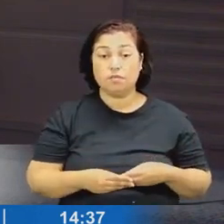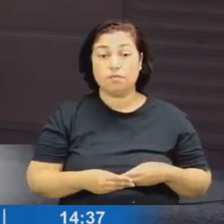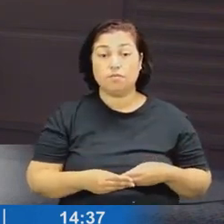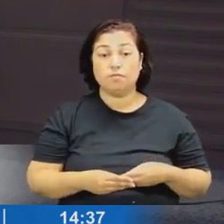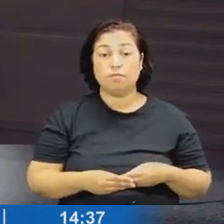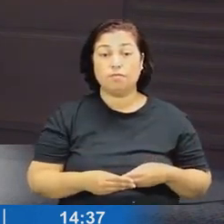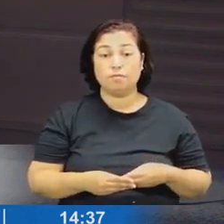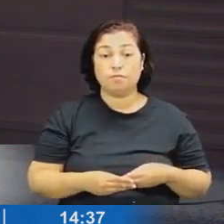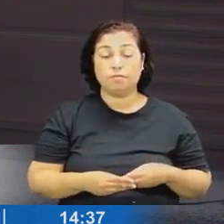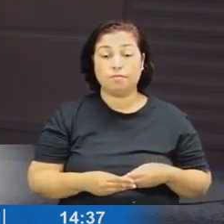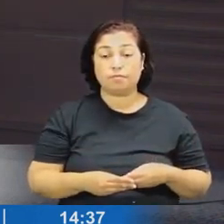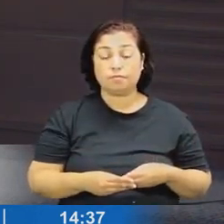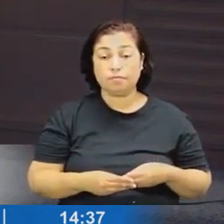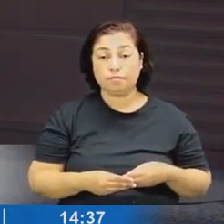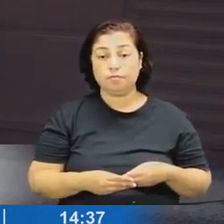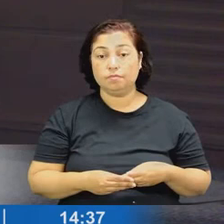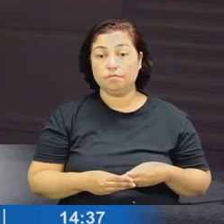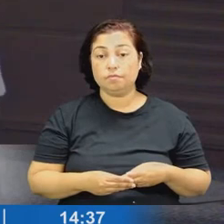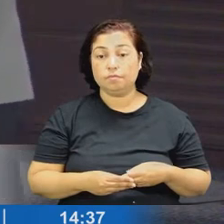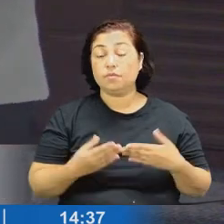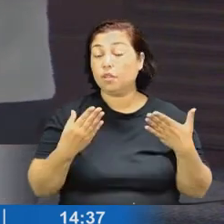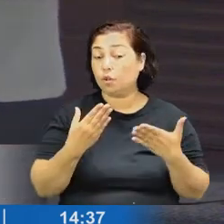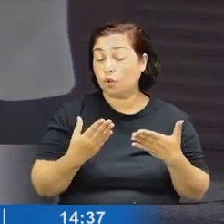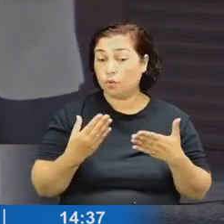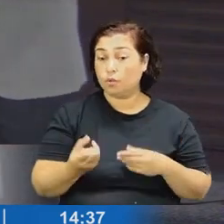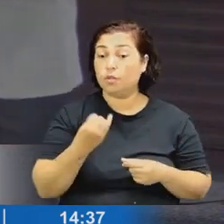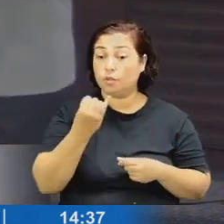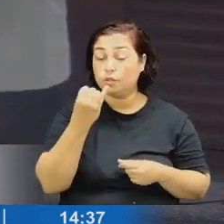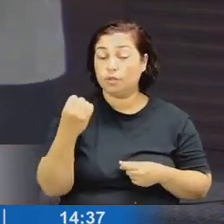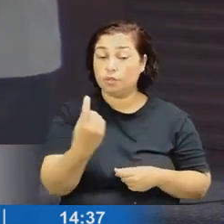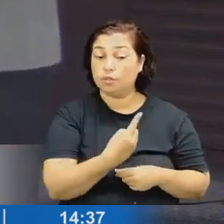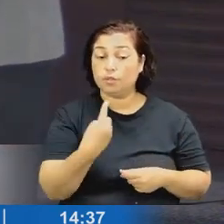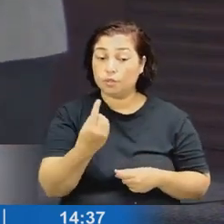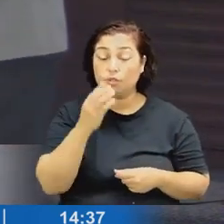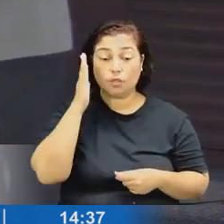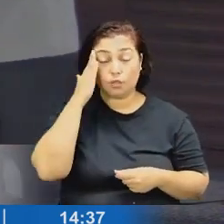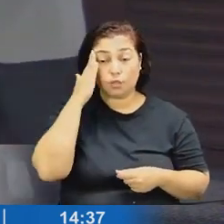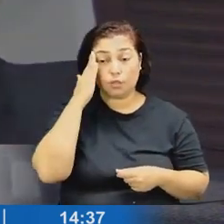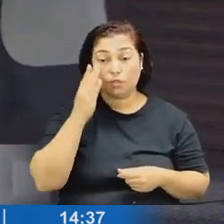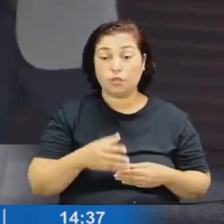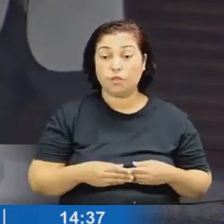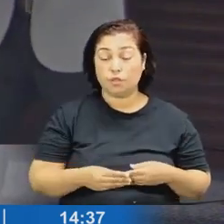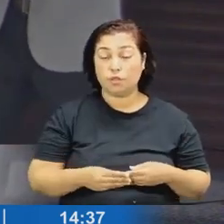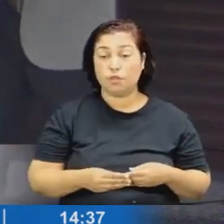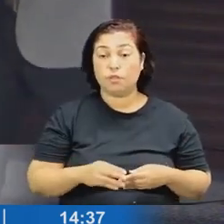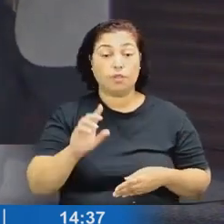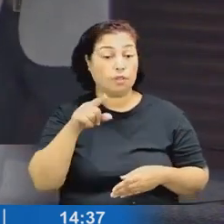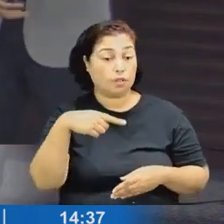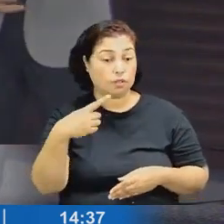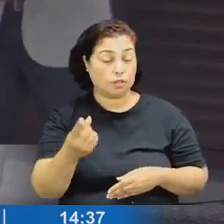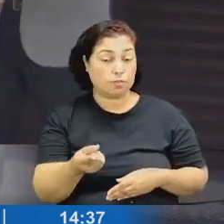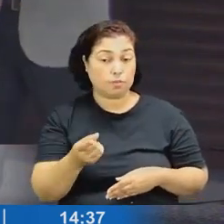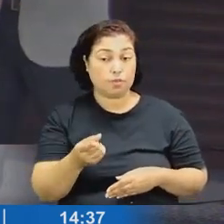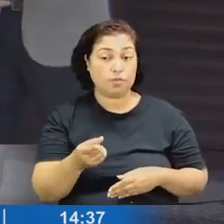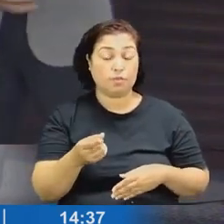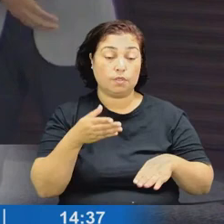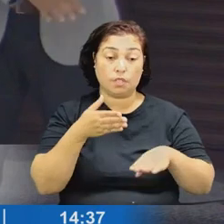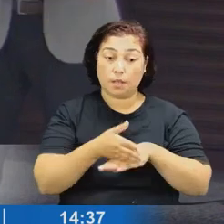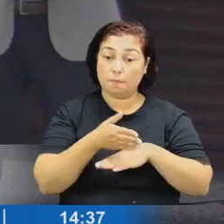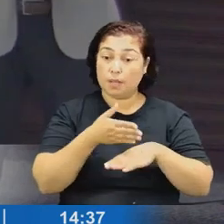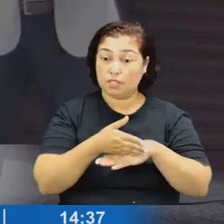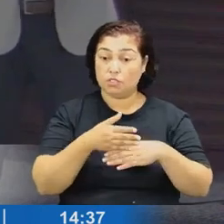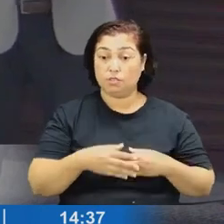mas não sabe isso aí olha como é que é importante a gente entender primeiro conceitualmente para depois entrar na prática